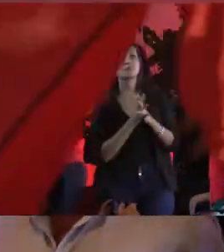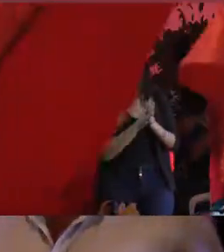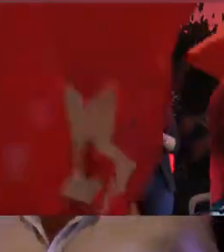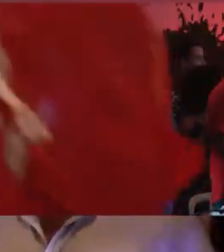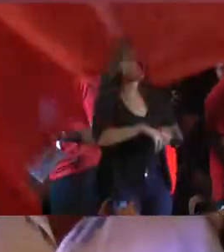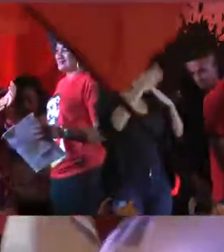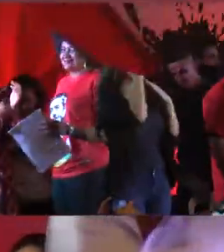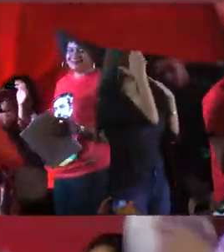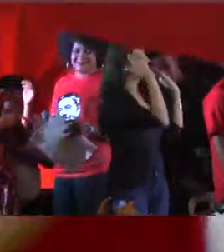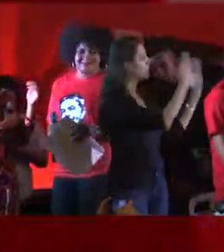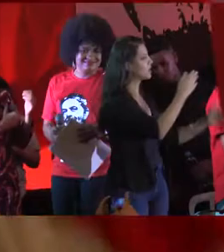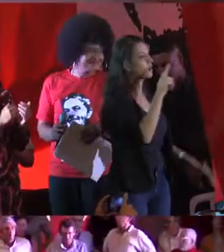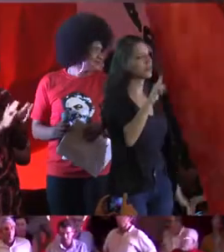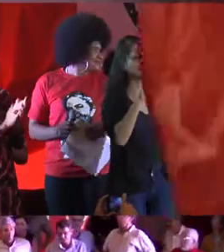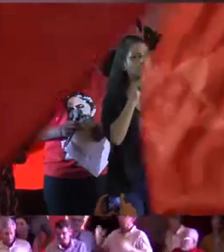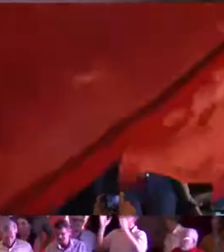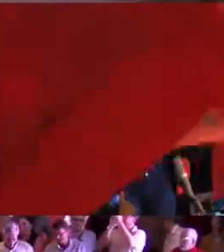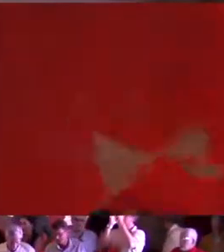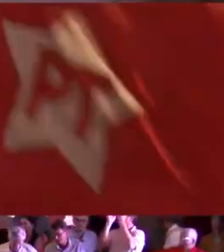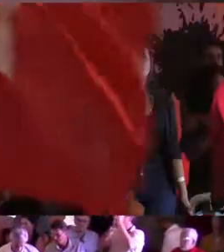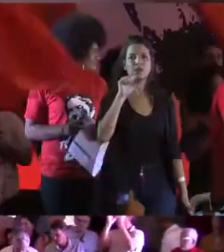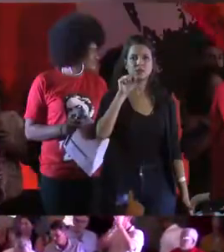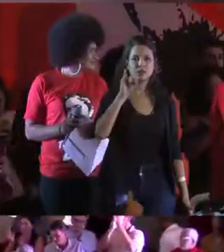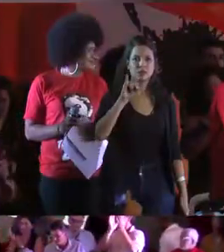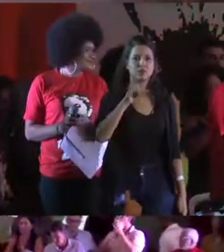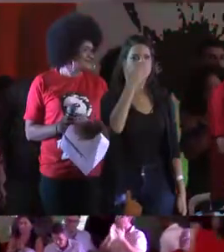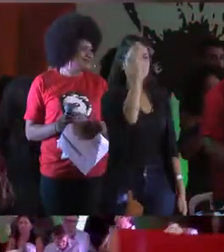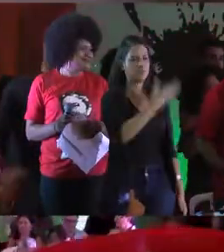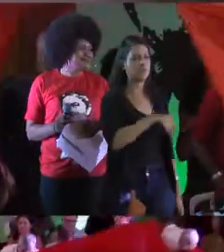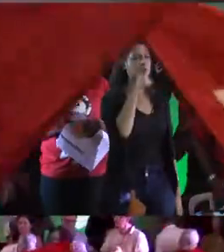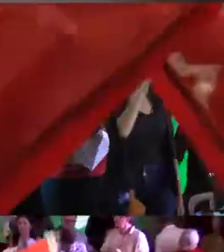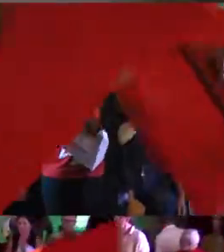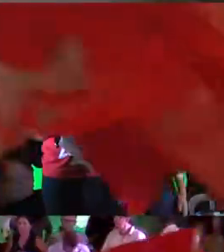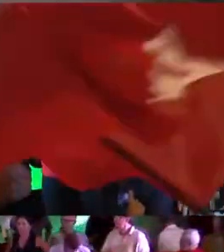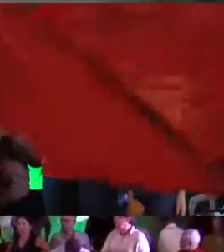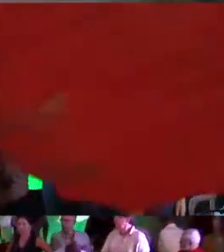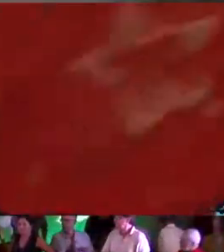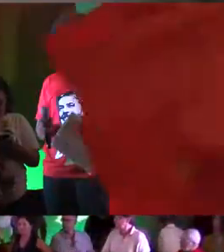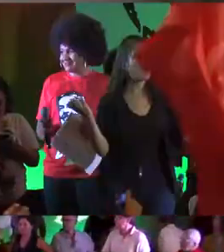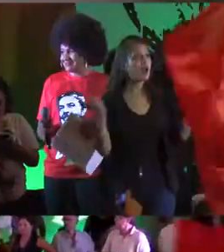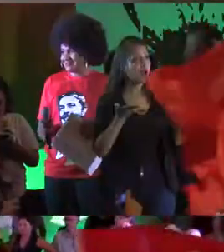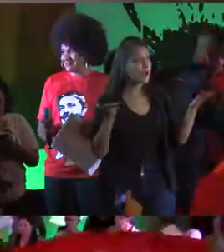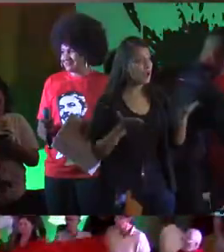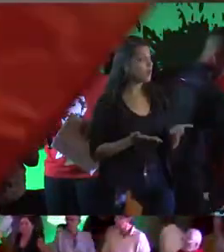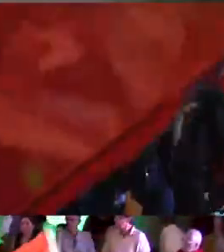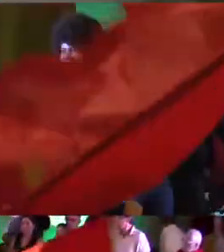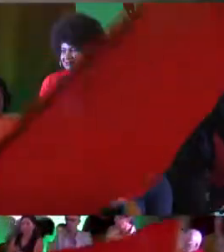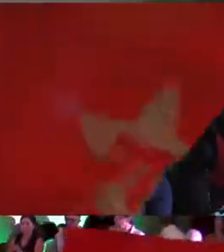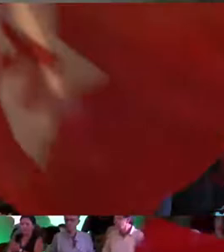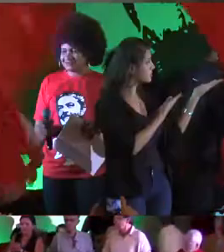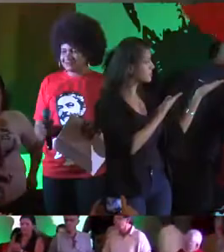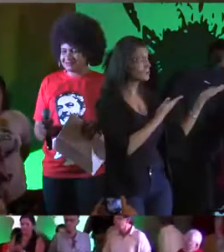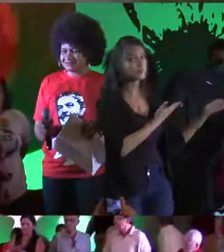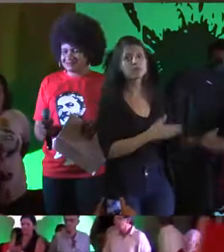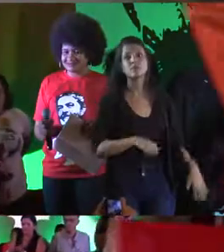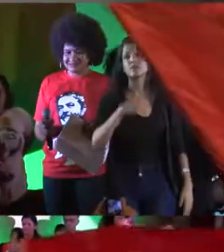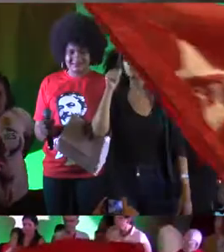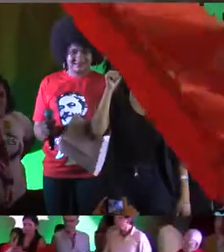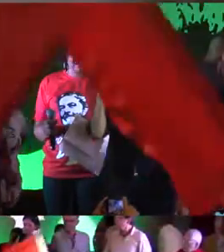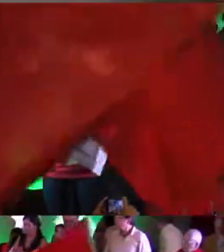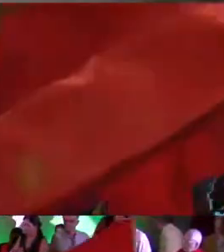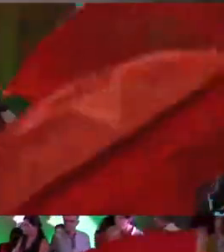Obrigado, companheira Gleisi, nossa presidenta. Agora nós vamos ouvir a nossa